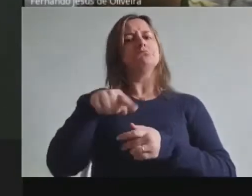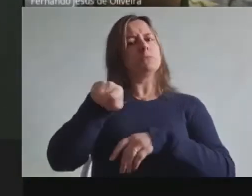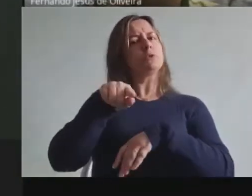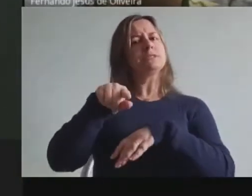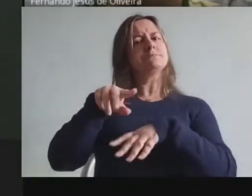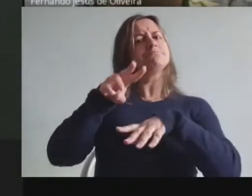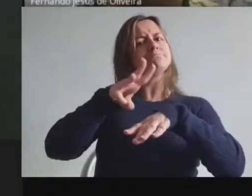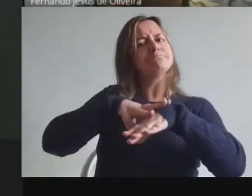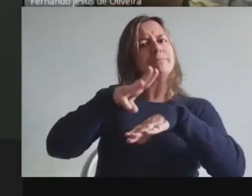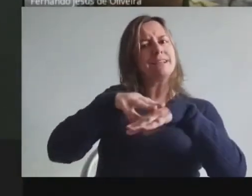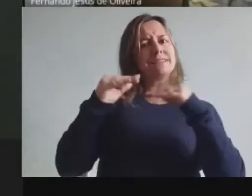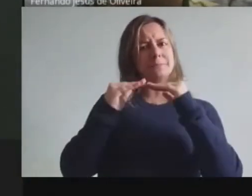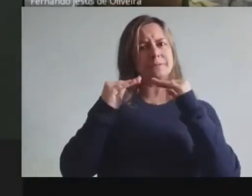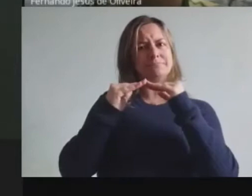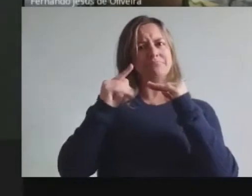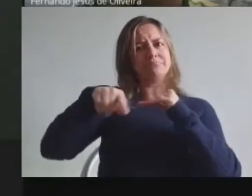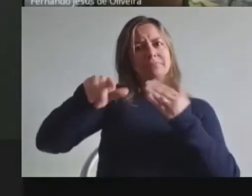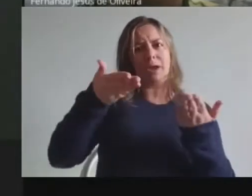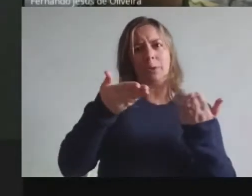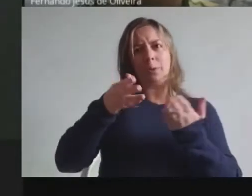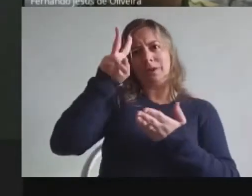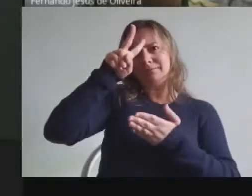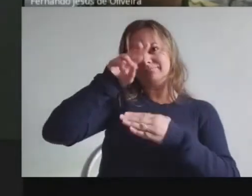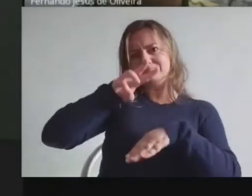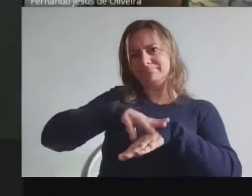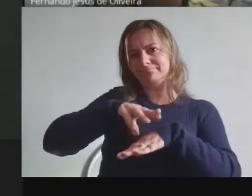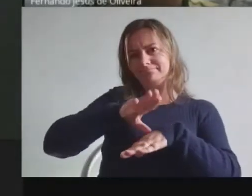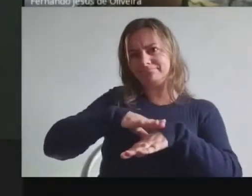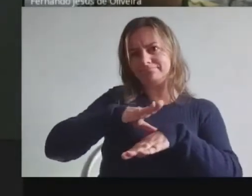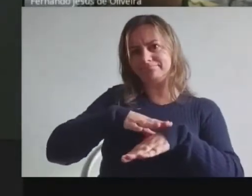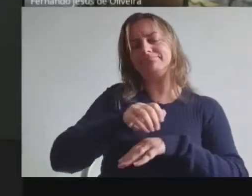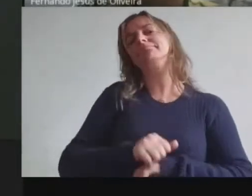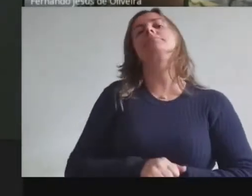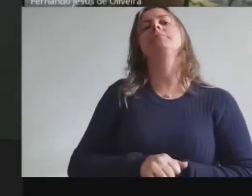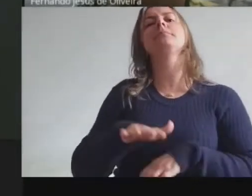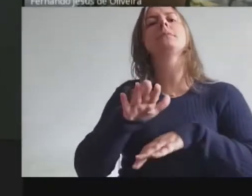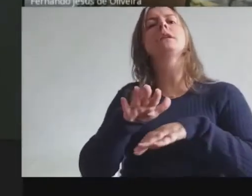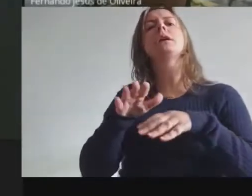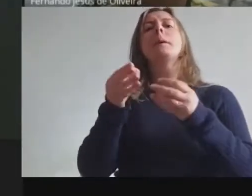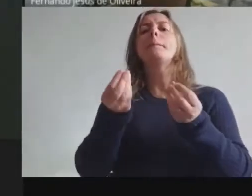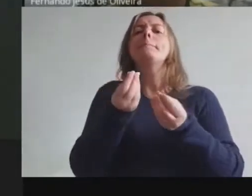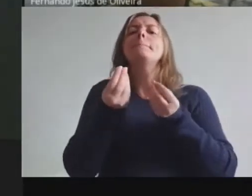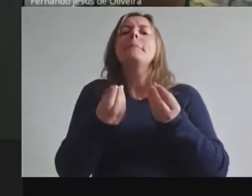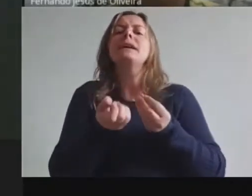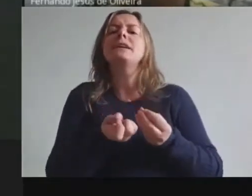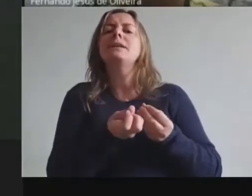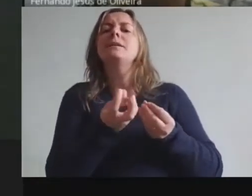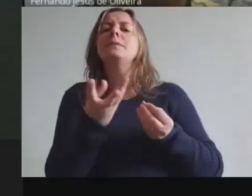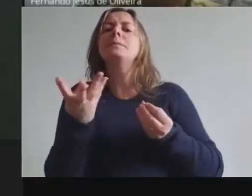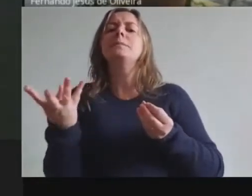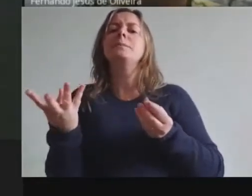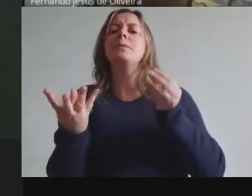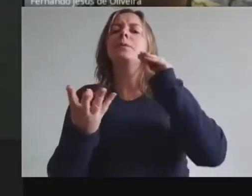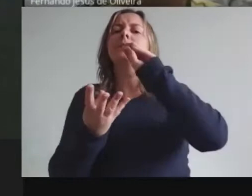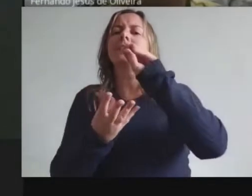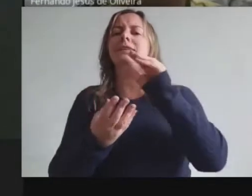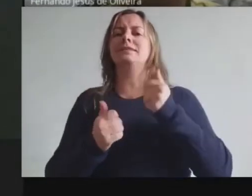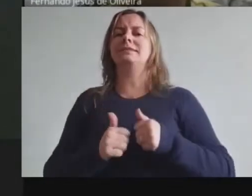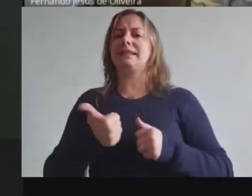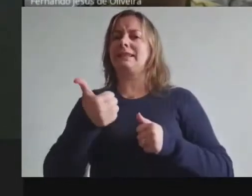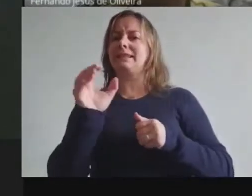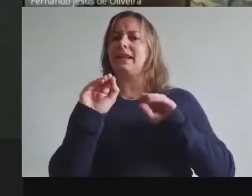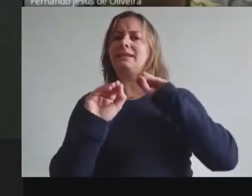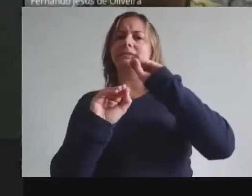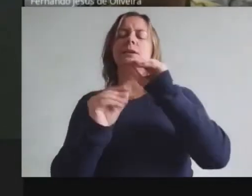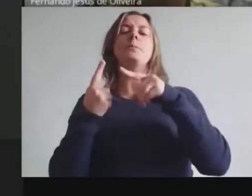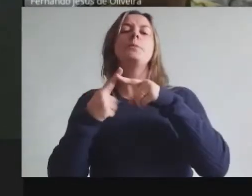A potência de 10, ela serve basicamente para a gente começar a suprimir zeros, né? Então, por exemplo, né, 10 a